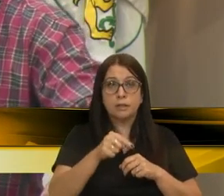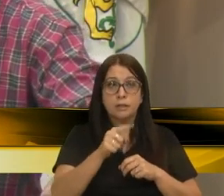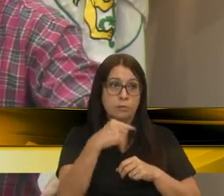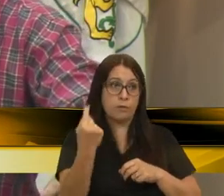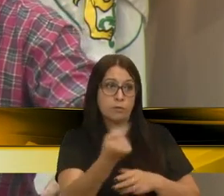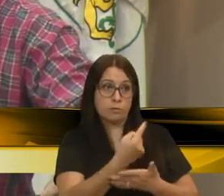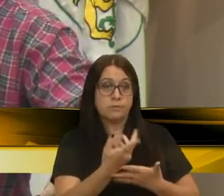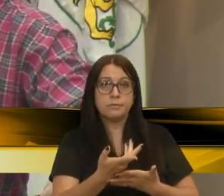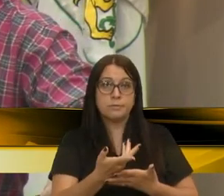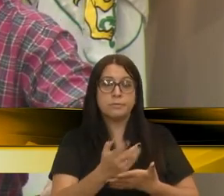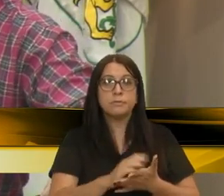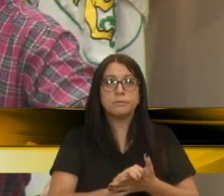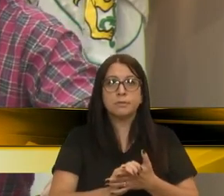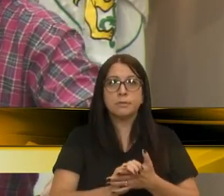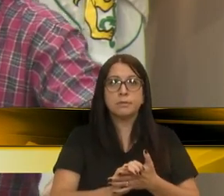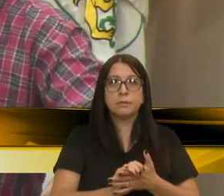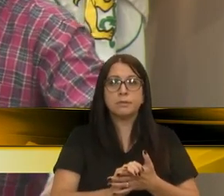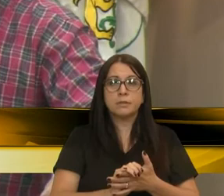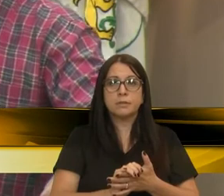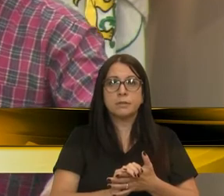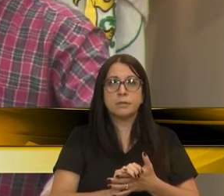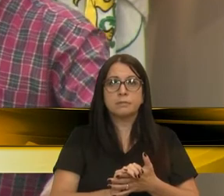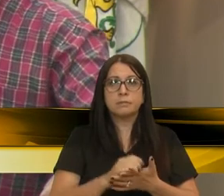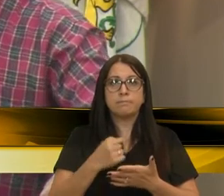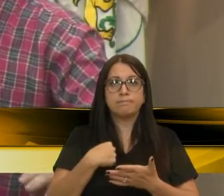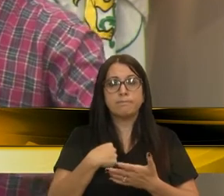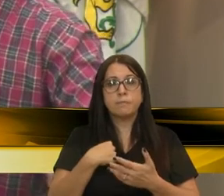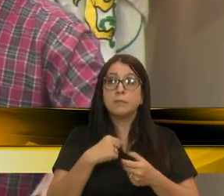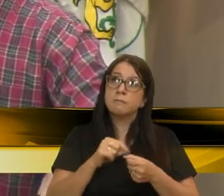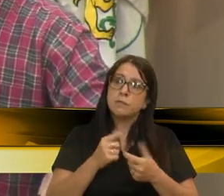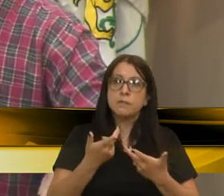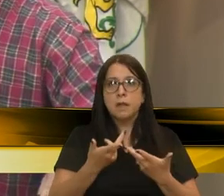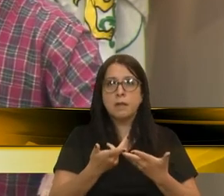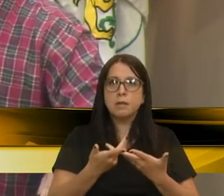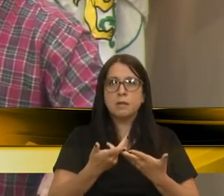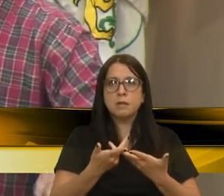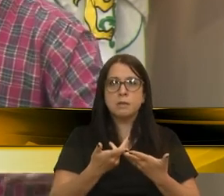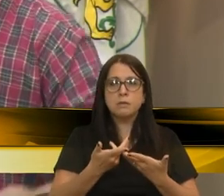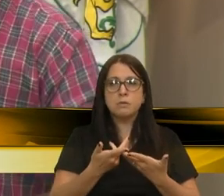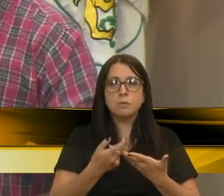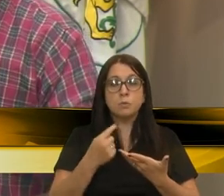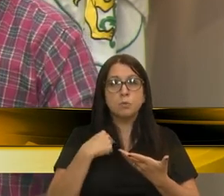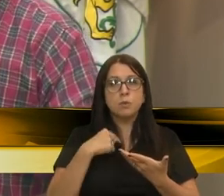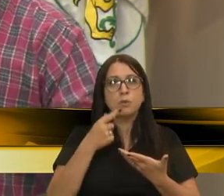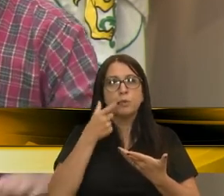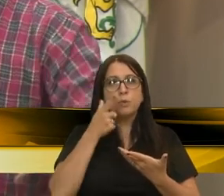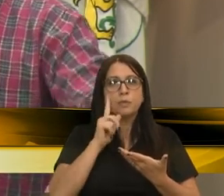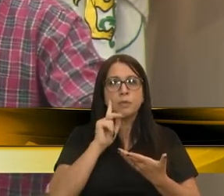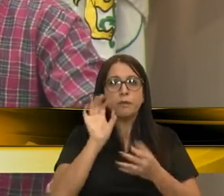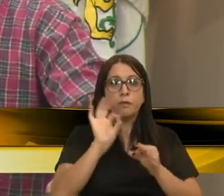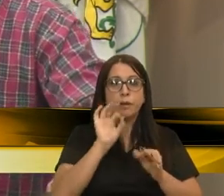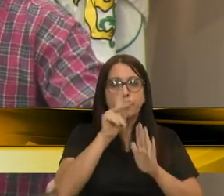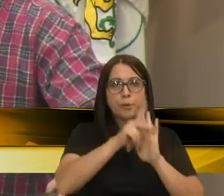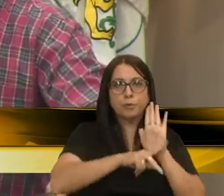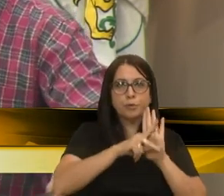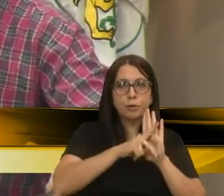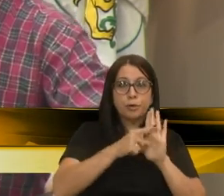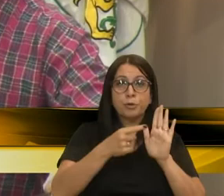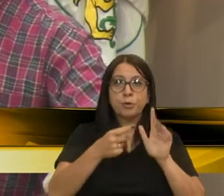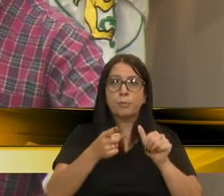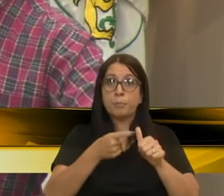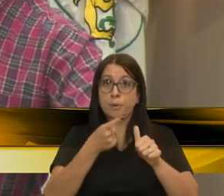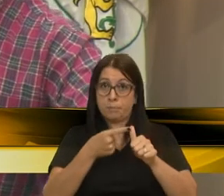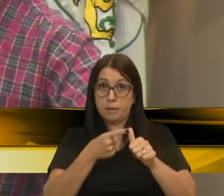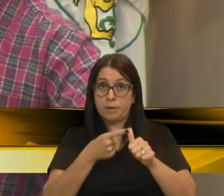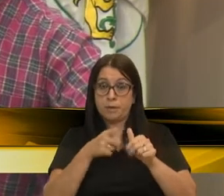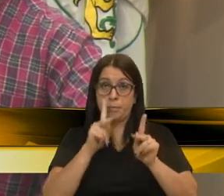vocês, pelos quais me fizeram com que entrasse com esse projeto. Primeira questão é que